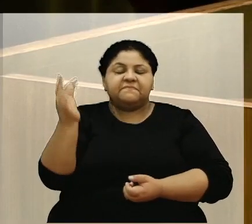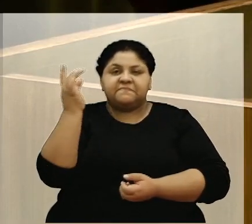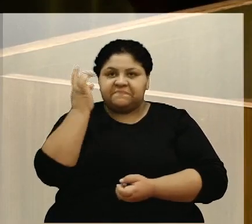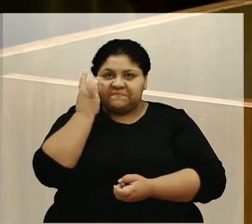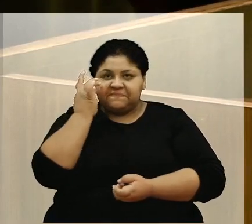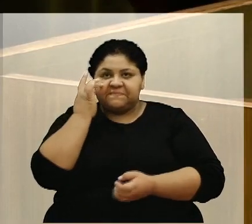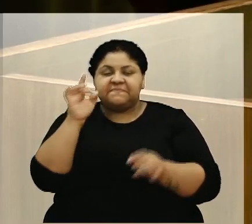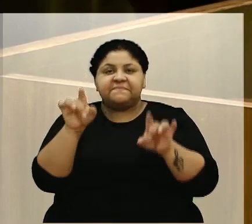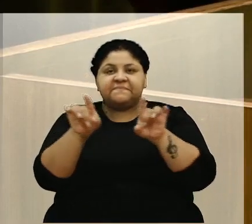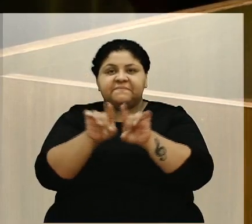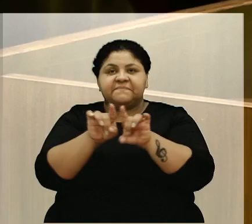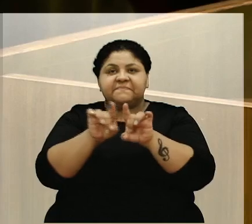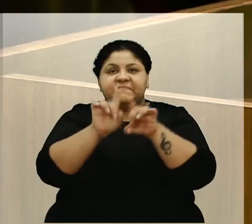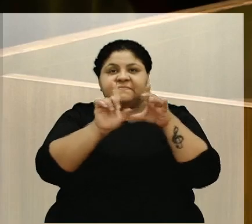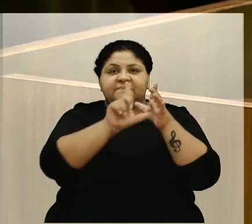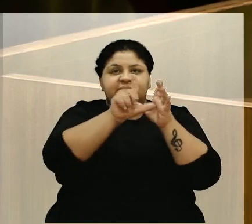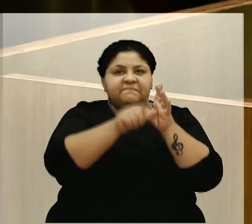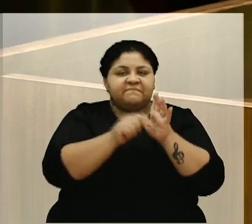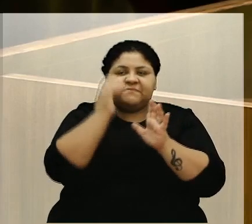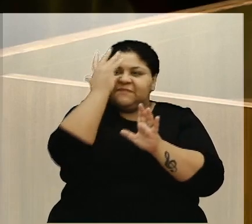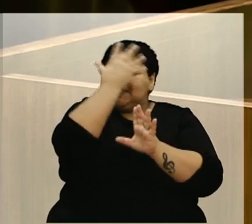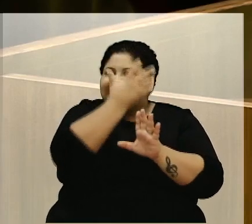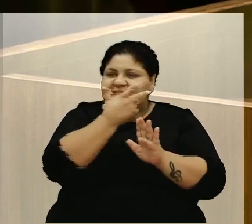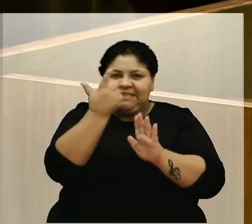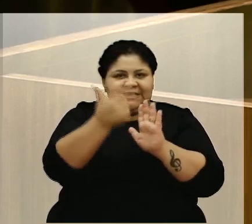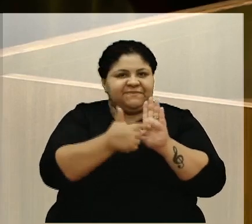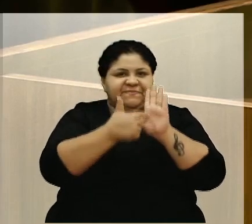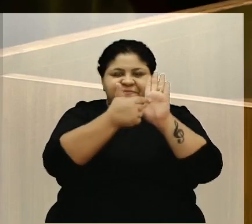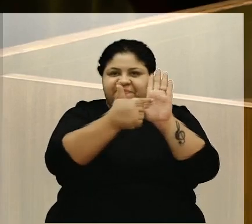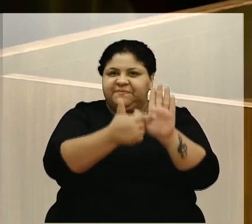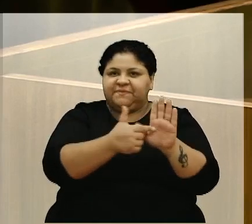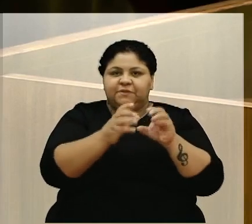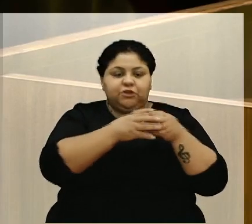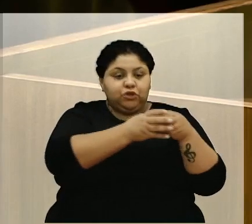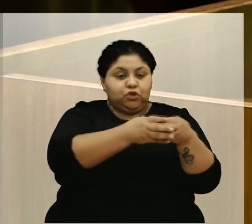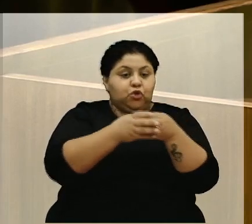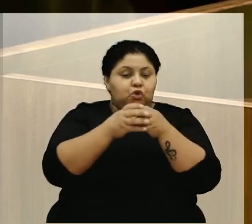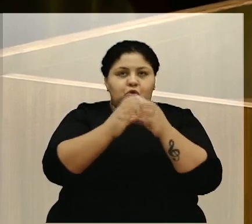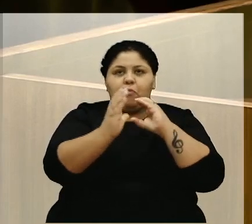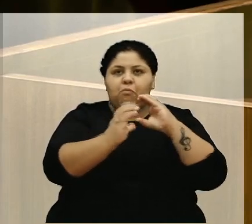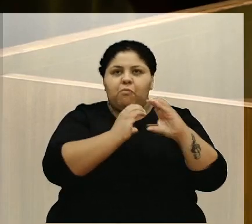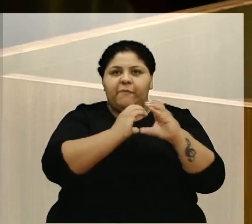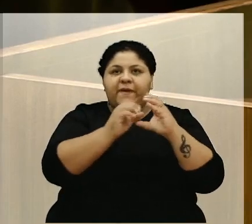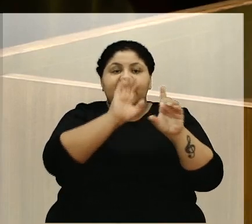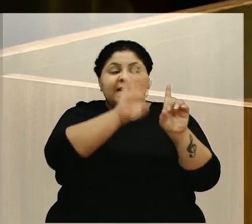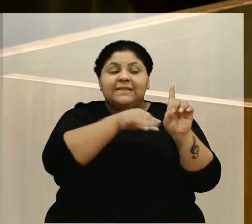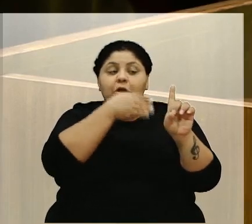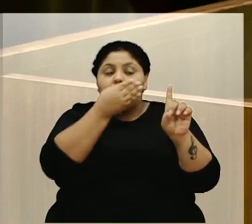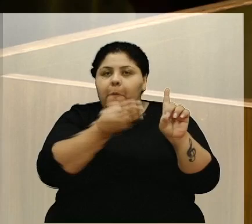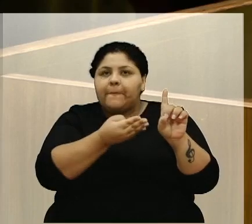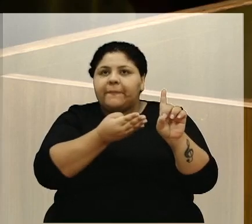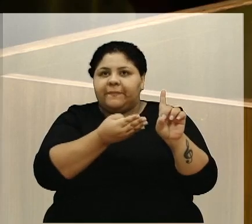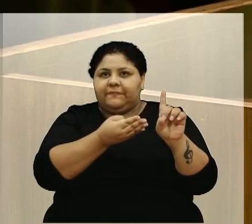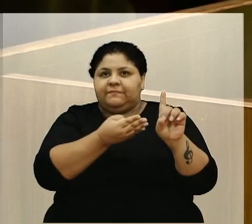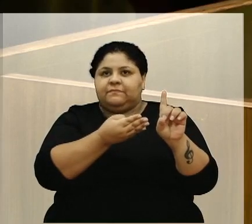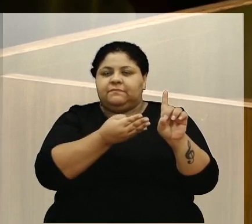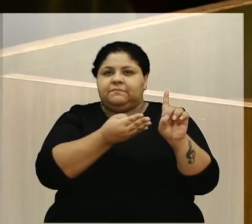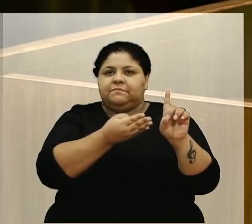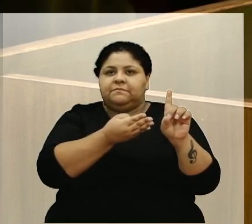né, depois dessa linda apresentação do coral, dessa homenagem